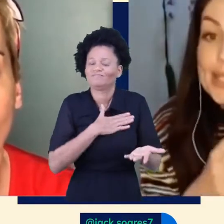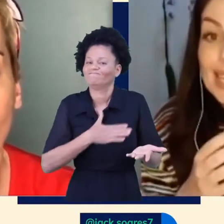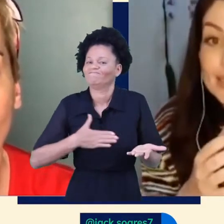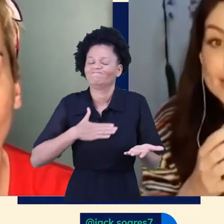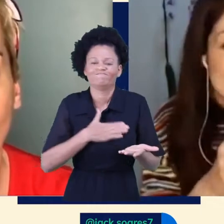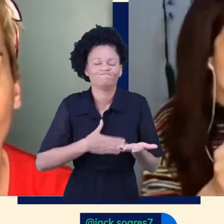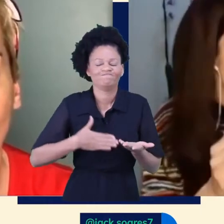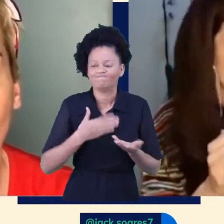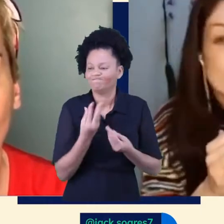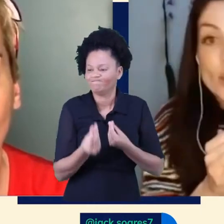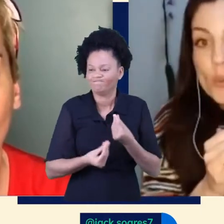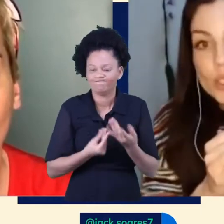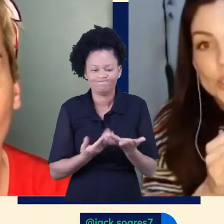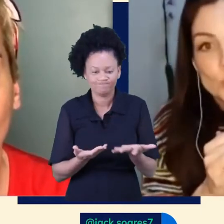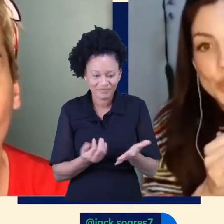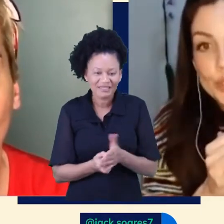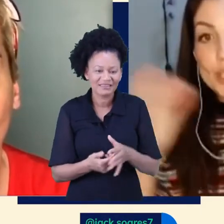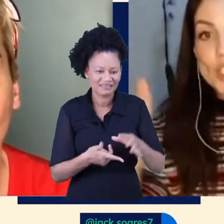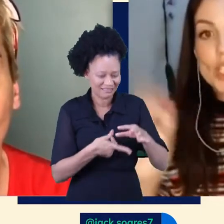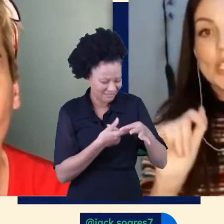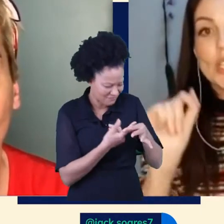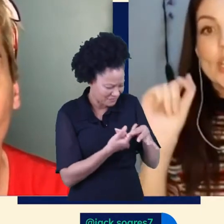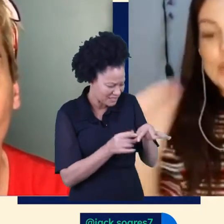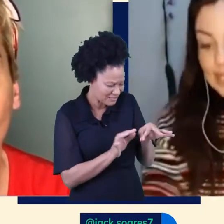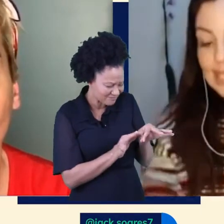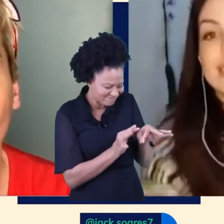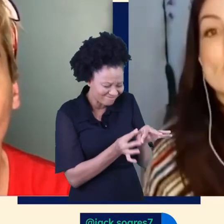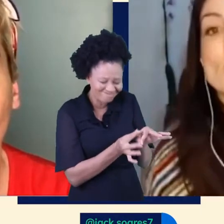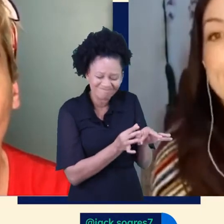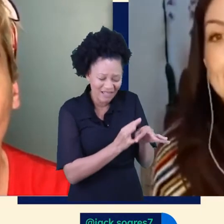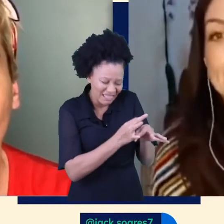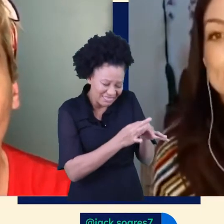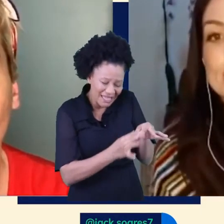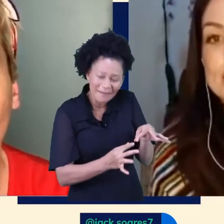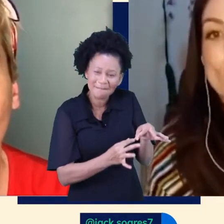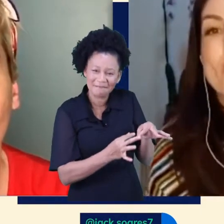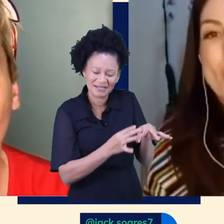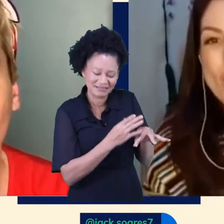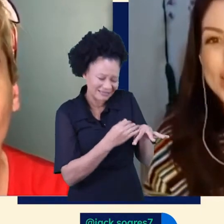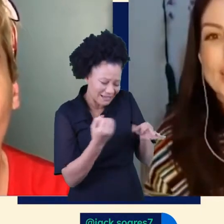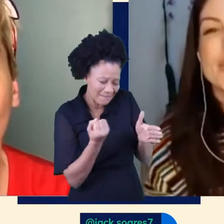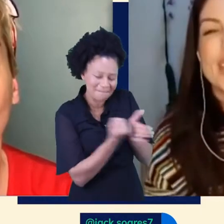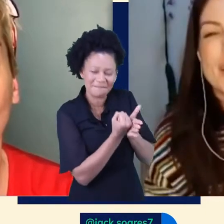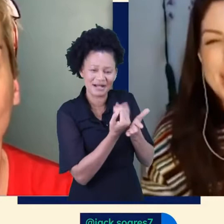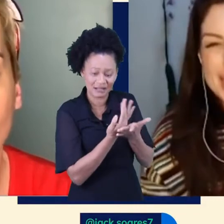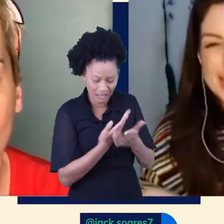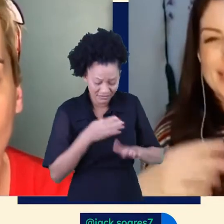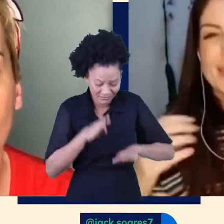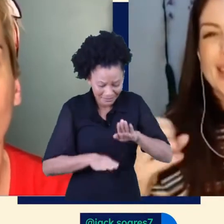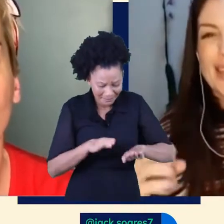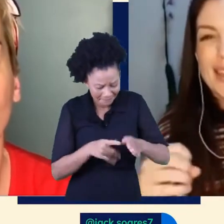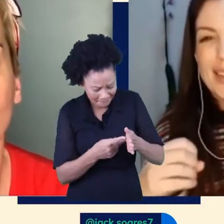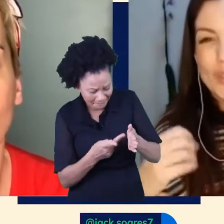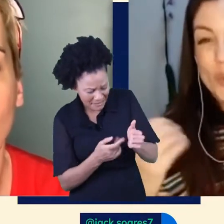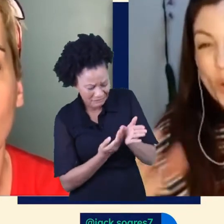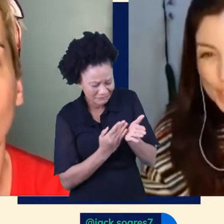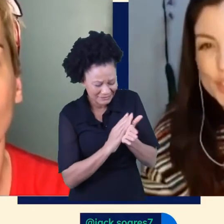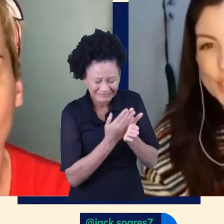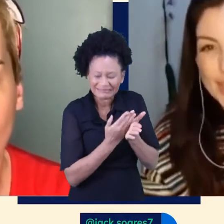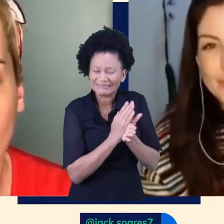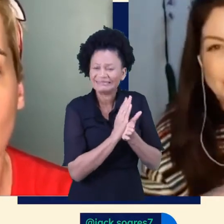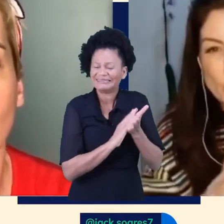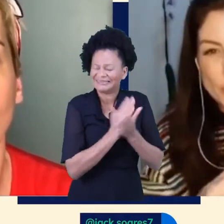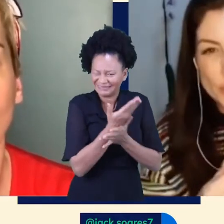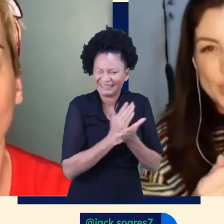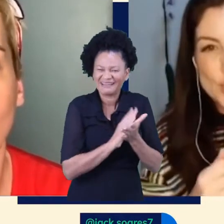uma cicatriz que fica incomodando muito. Imagine uma cicatriz no pé que às vezes incomoda, fica mais um corte,